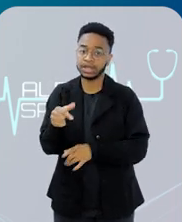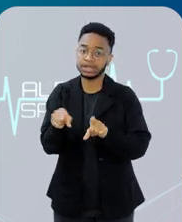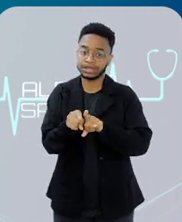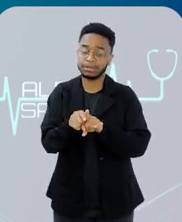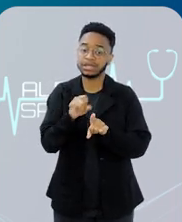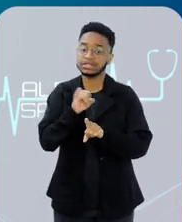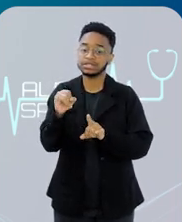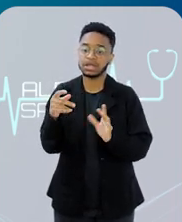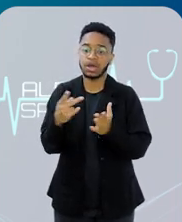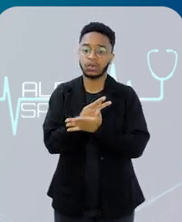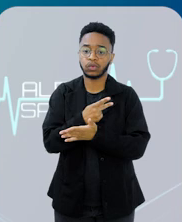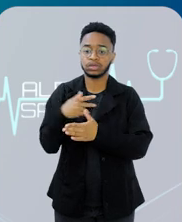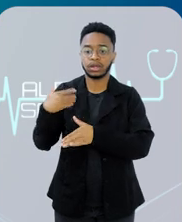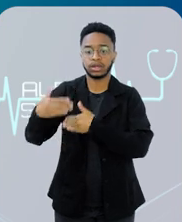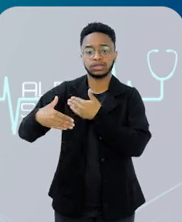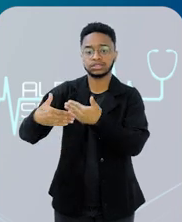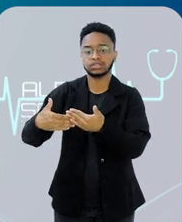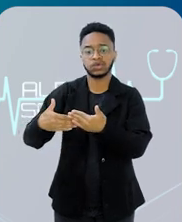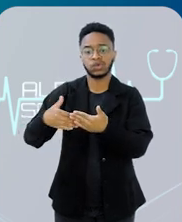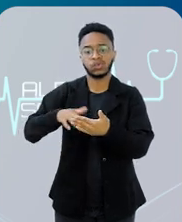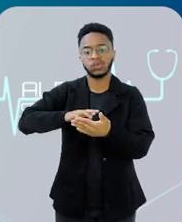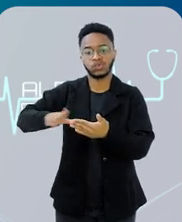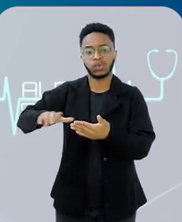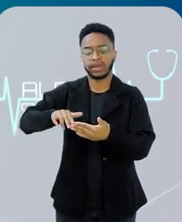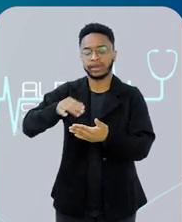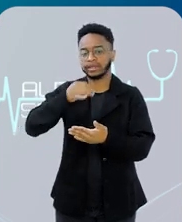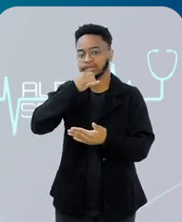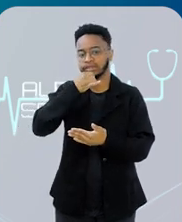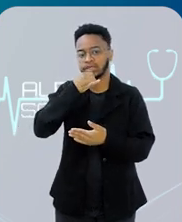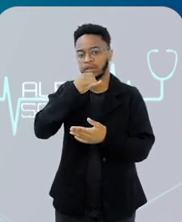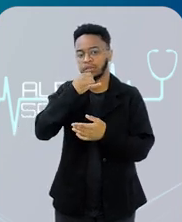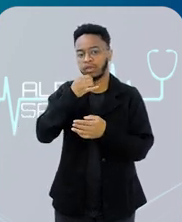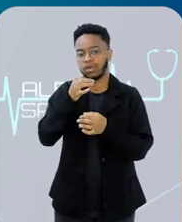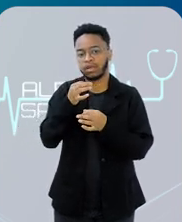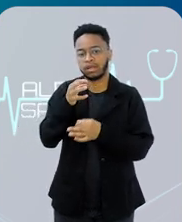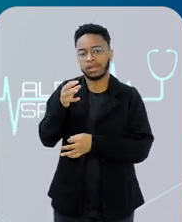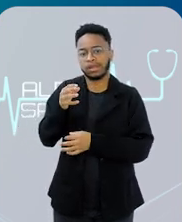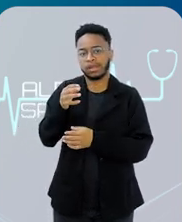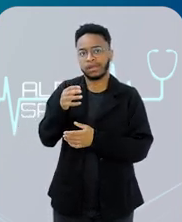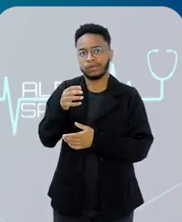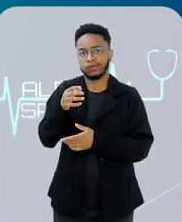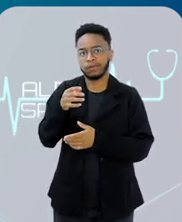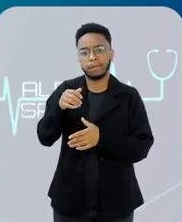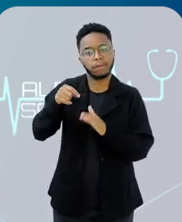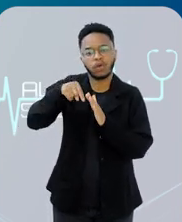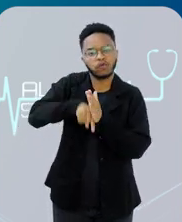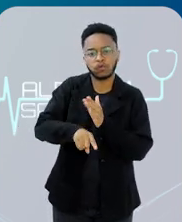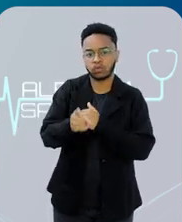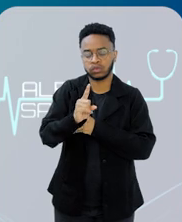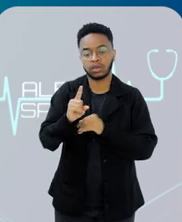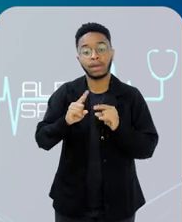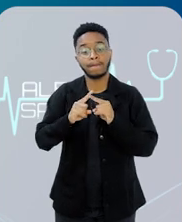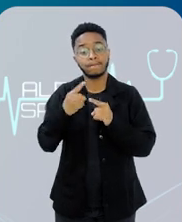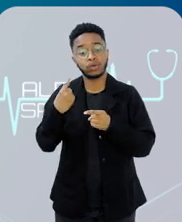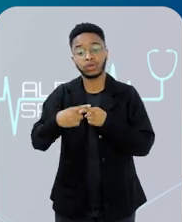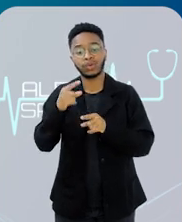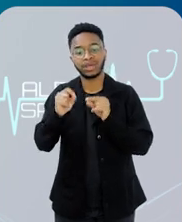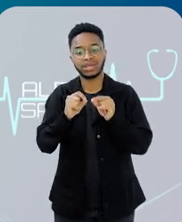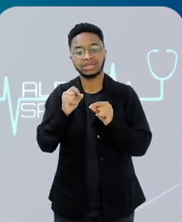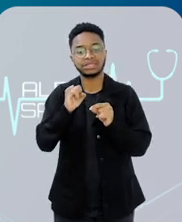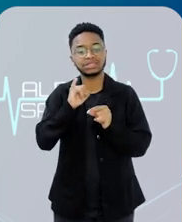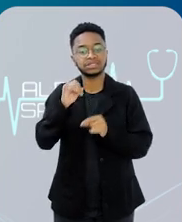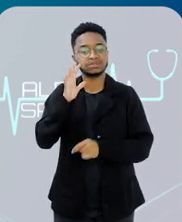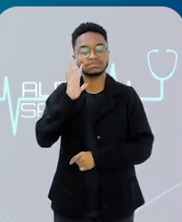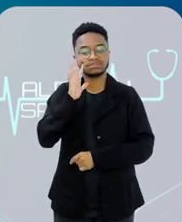em procedimentos até não tão extensos como é a gigantomastia, por conta realmente dessa solução